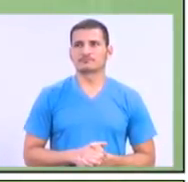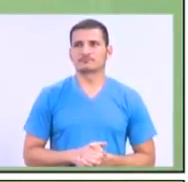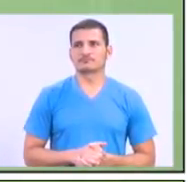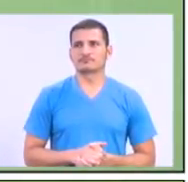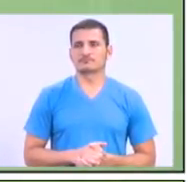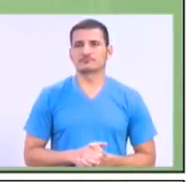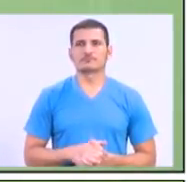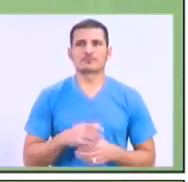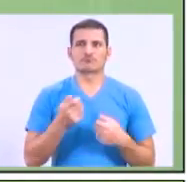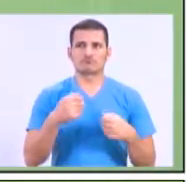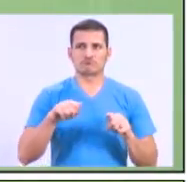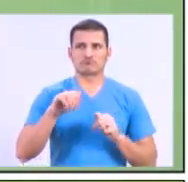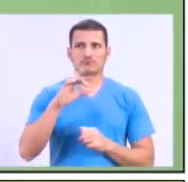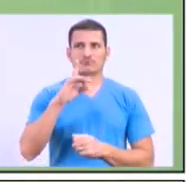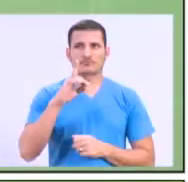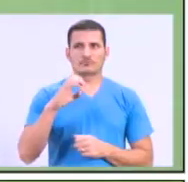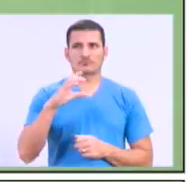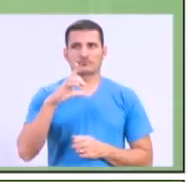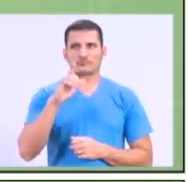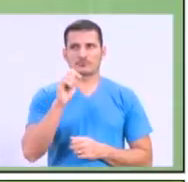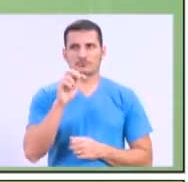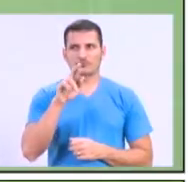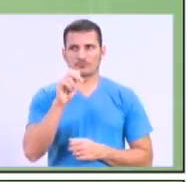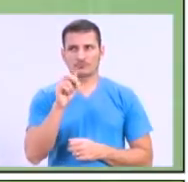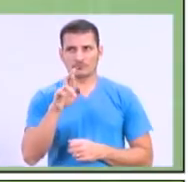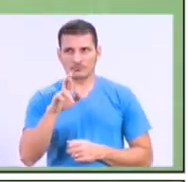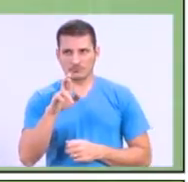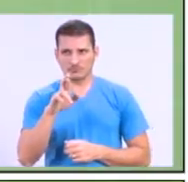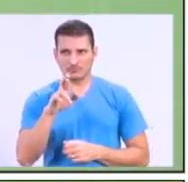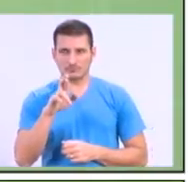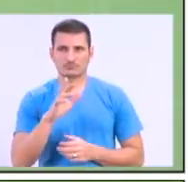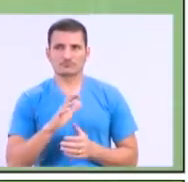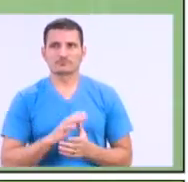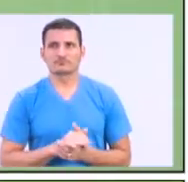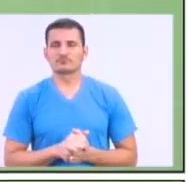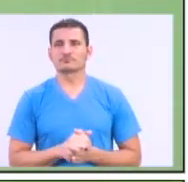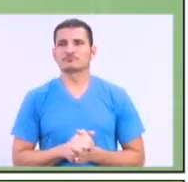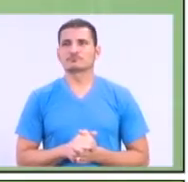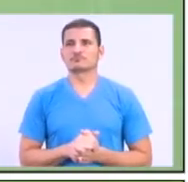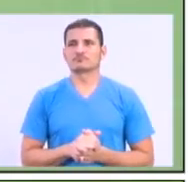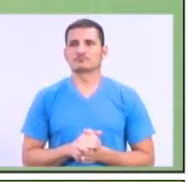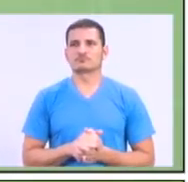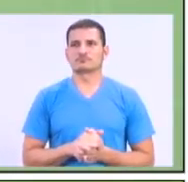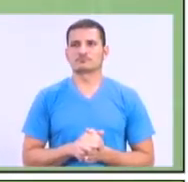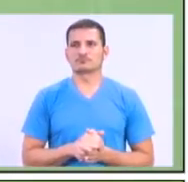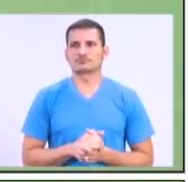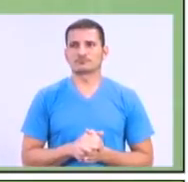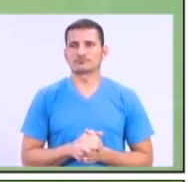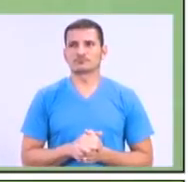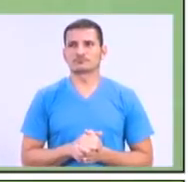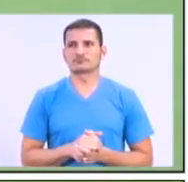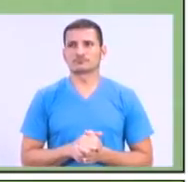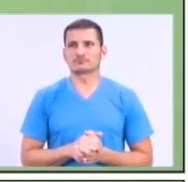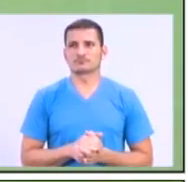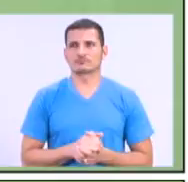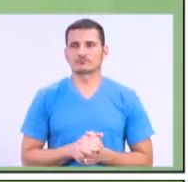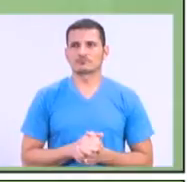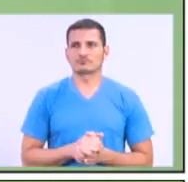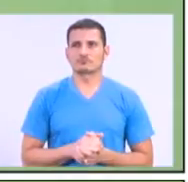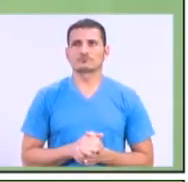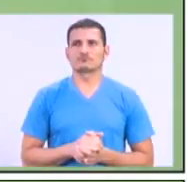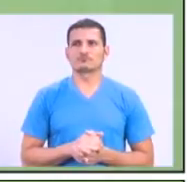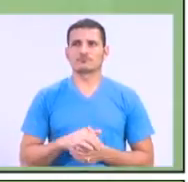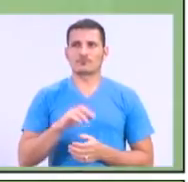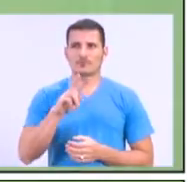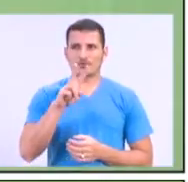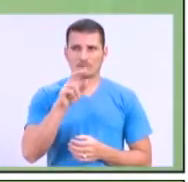não precisa declarar. O que acontece? Quando a gente atribui valores, né? Quando a gente atribui algum valor para uma